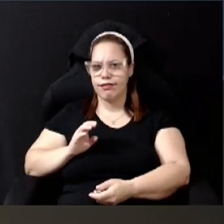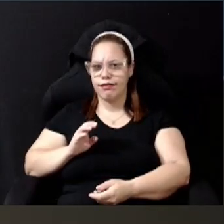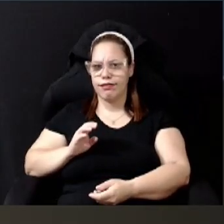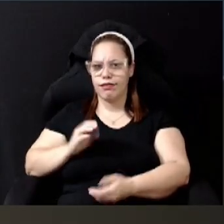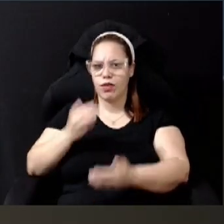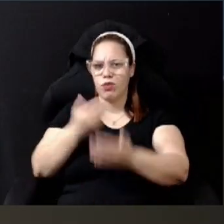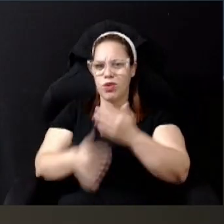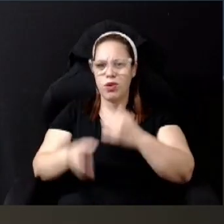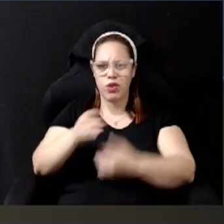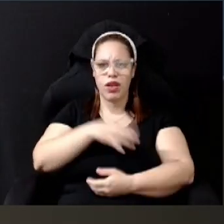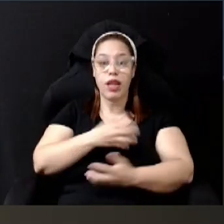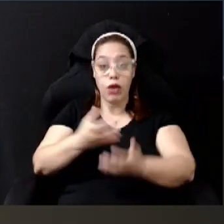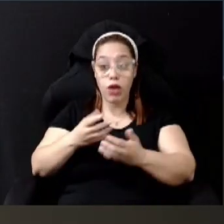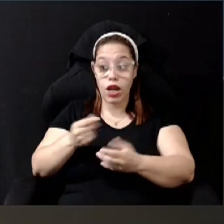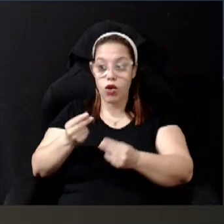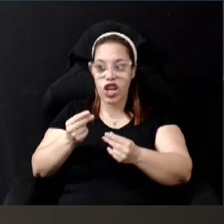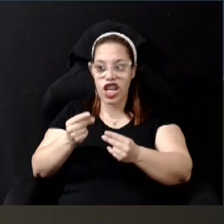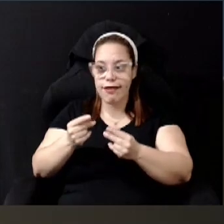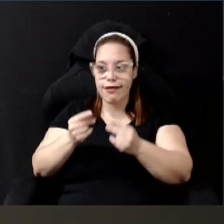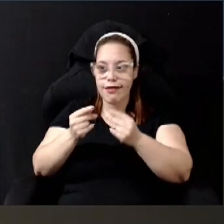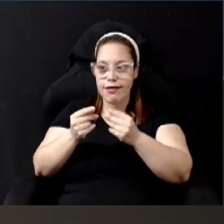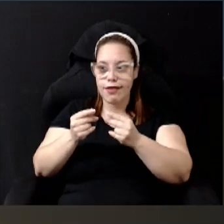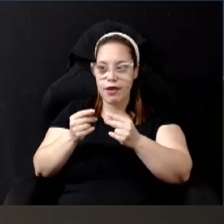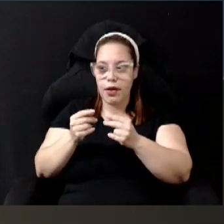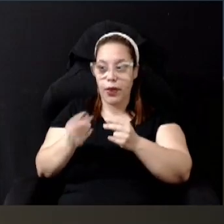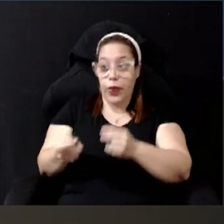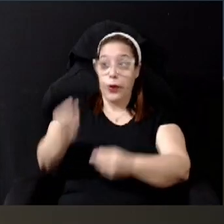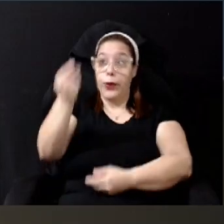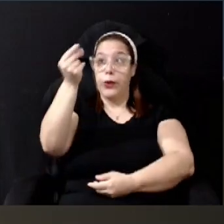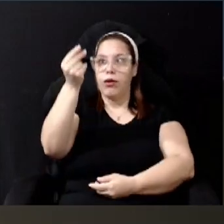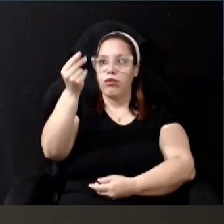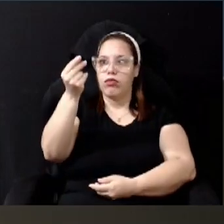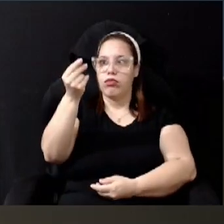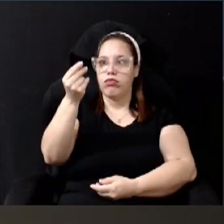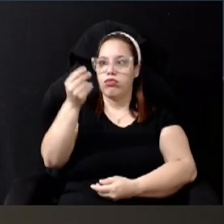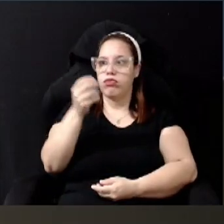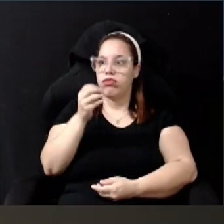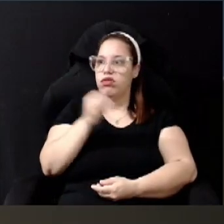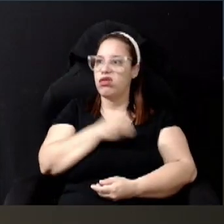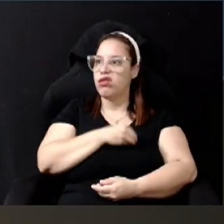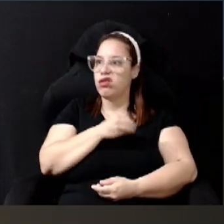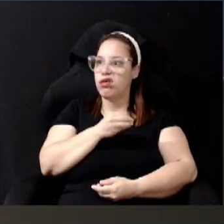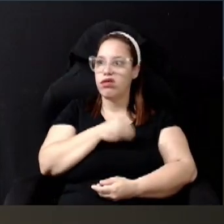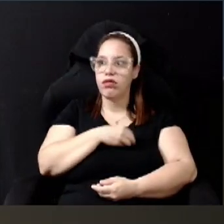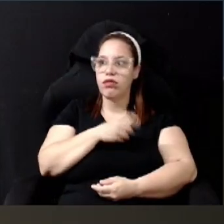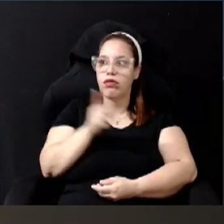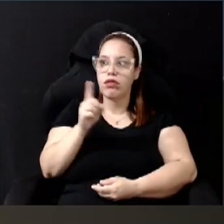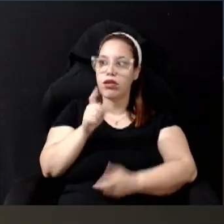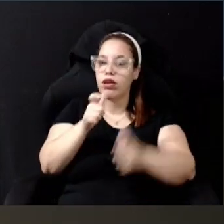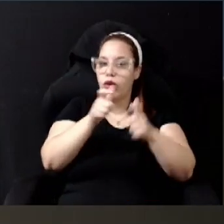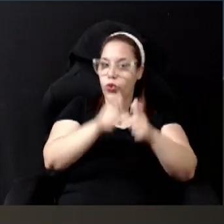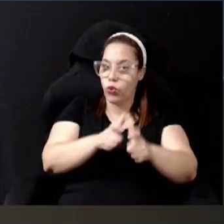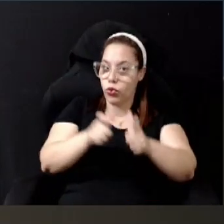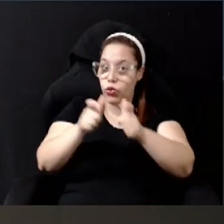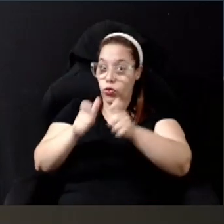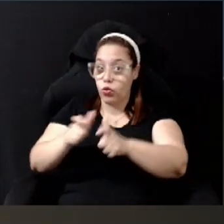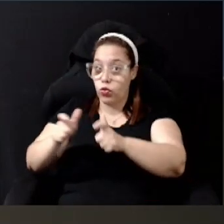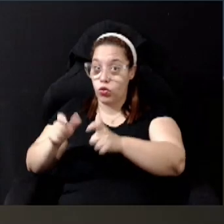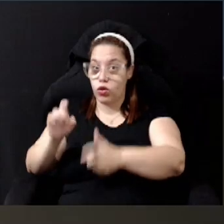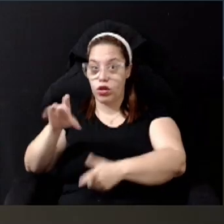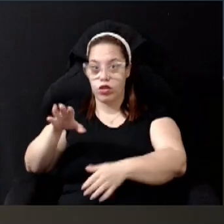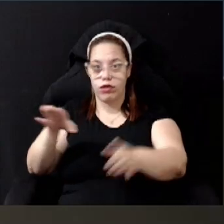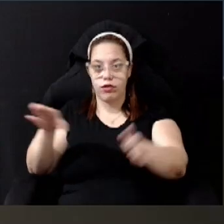eu quero ser rica, como se fosse um pecado. Porque existem alguns lugares que a gente só vai conseguir